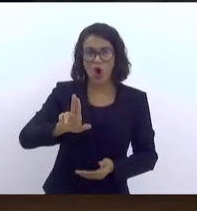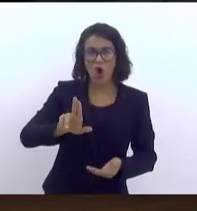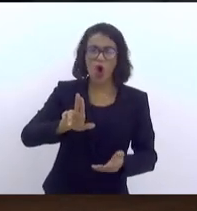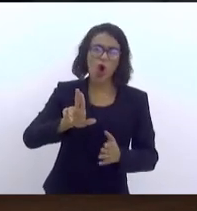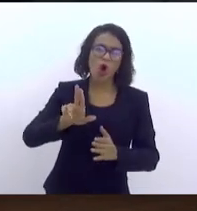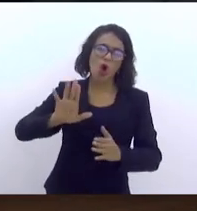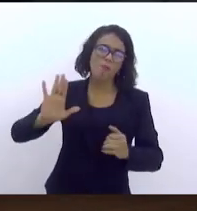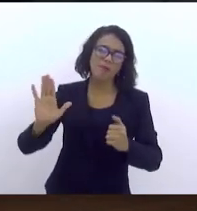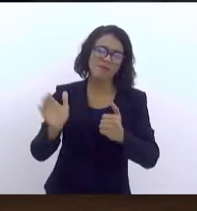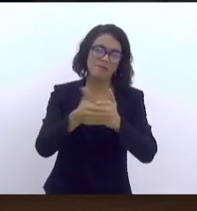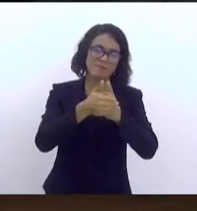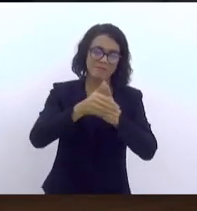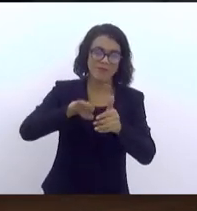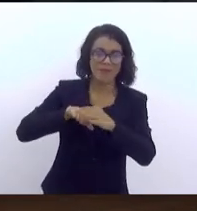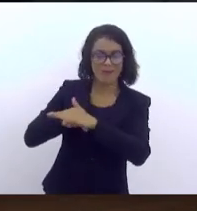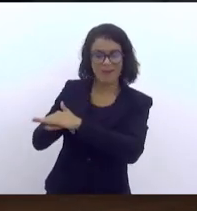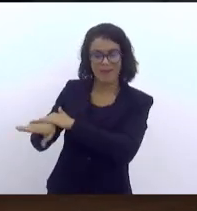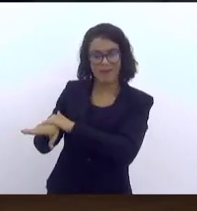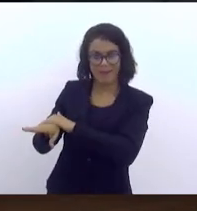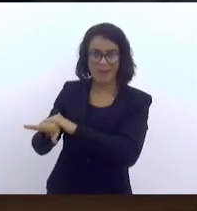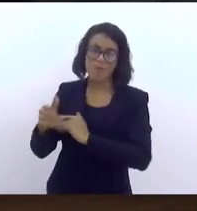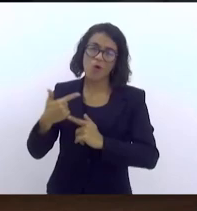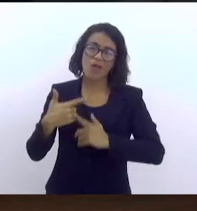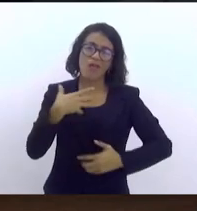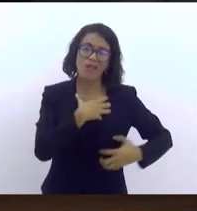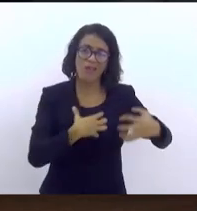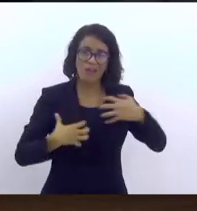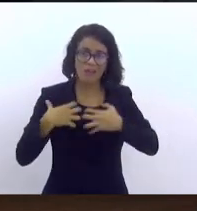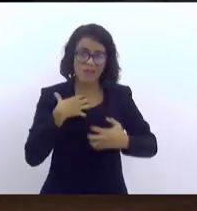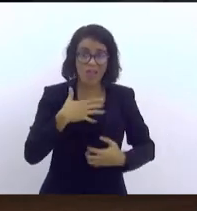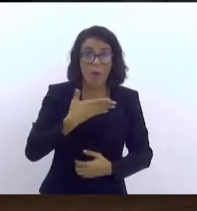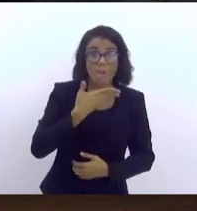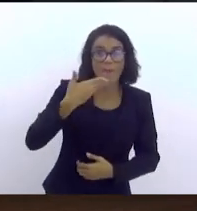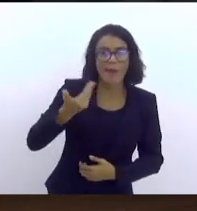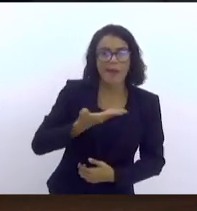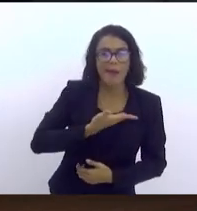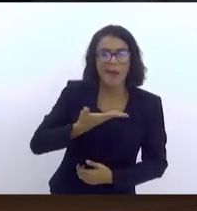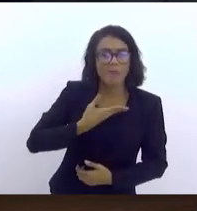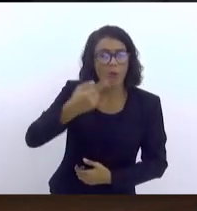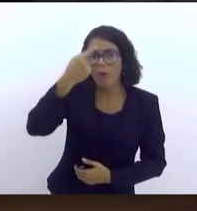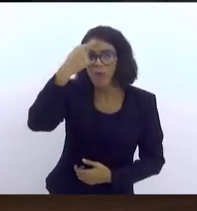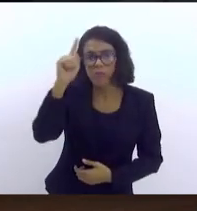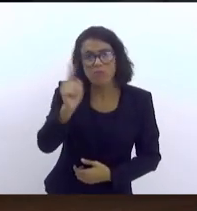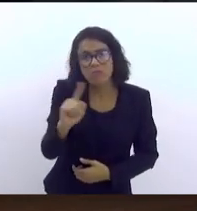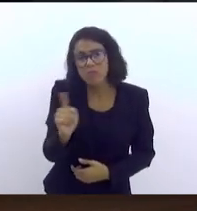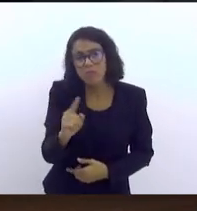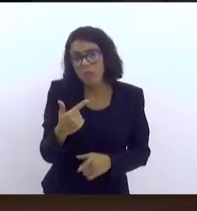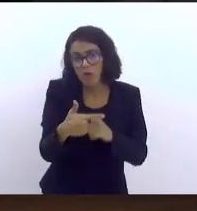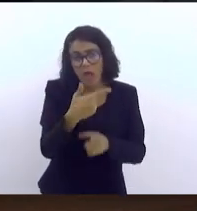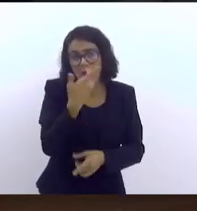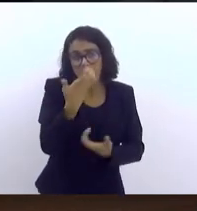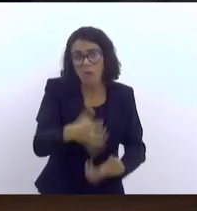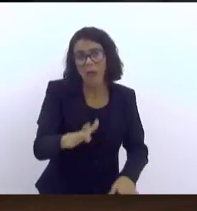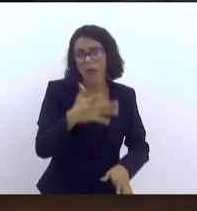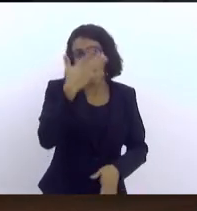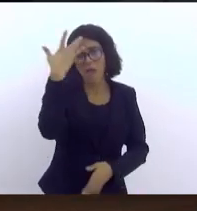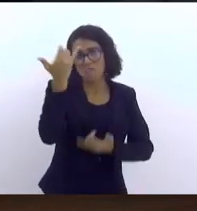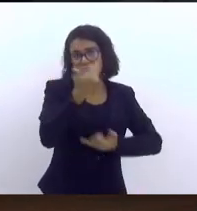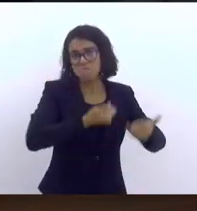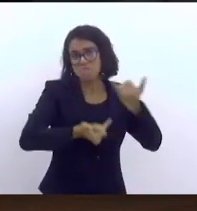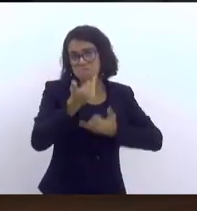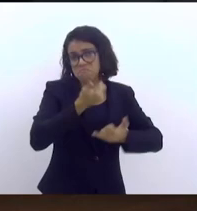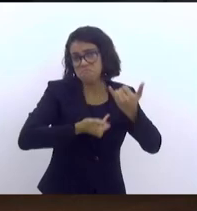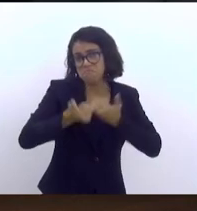dito que eu deixei extremamente constrangido porque nem eu que sou melhor amiga dele sabia porque não era algo que ele queria que a gente tivesse conhecimento